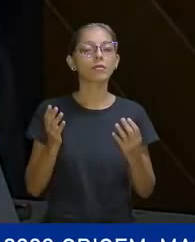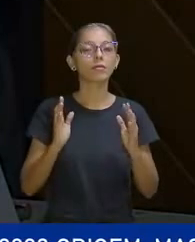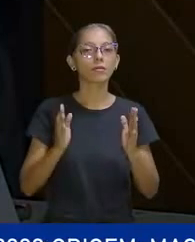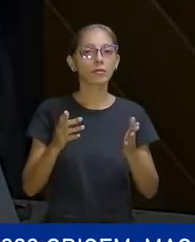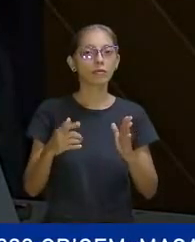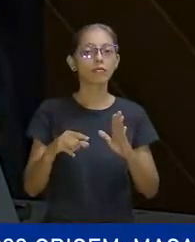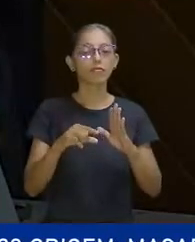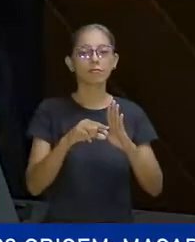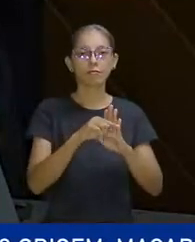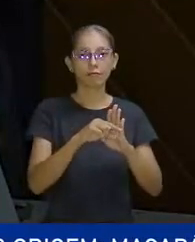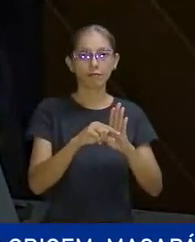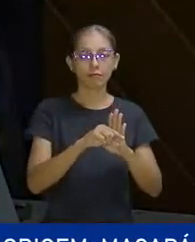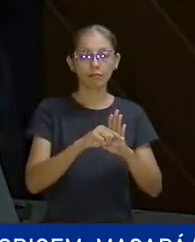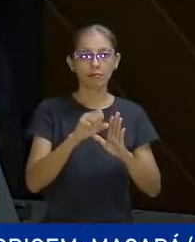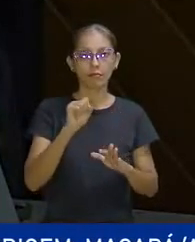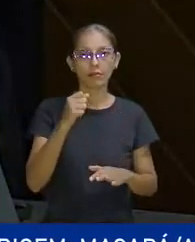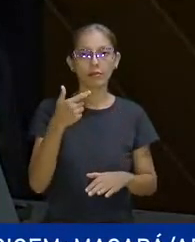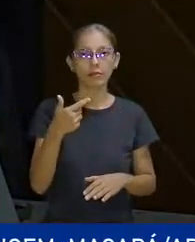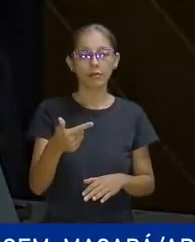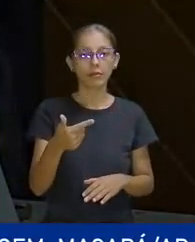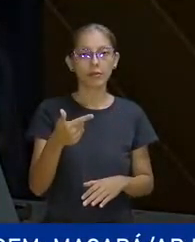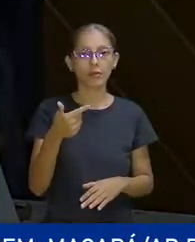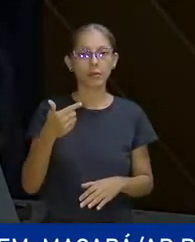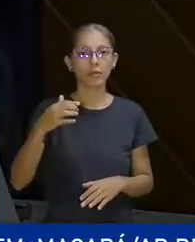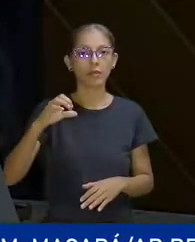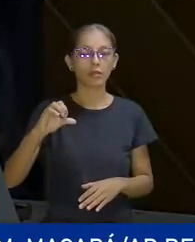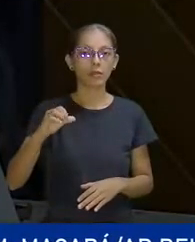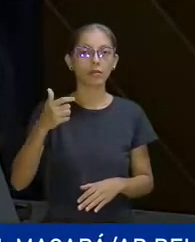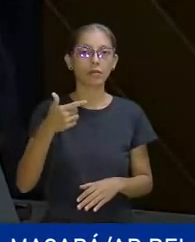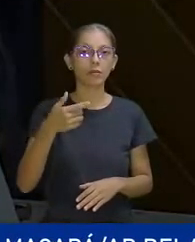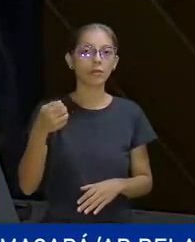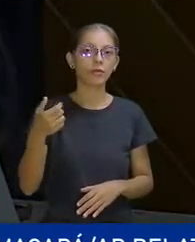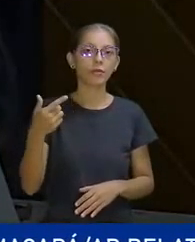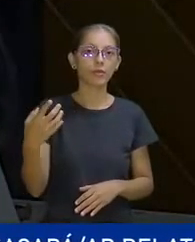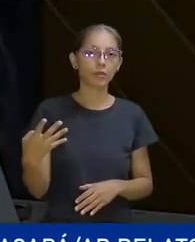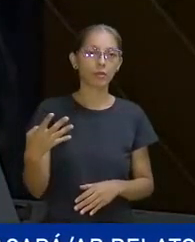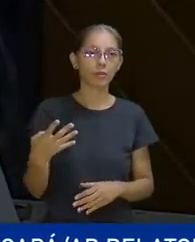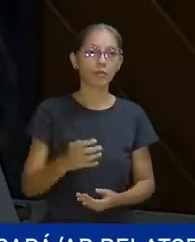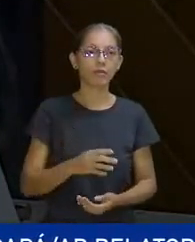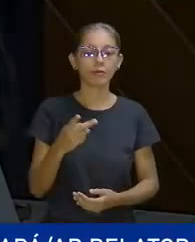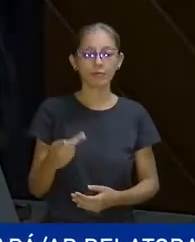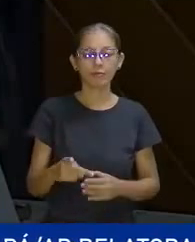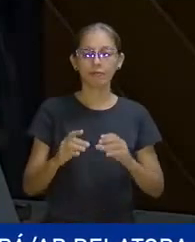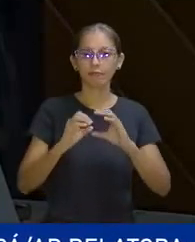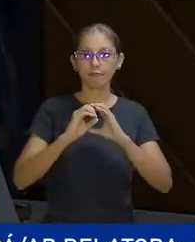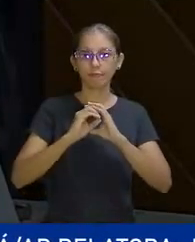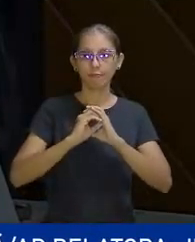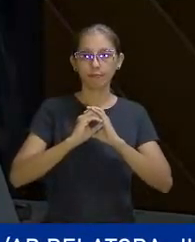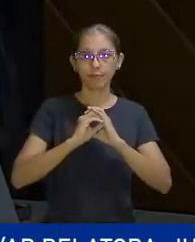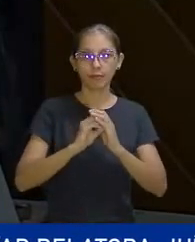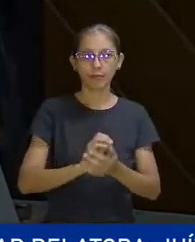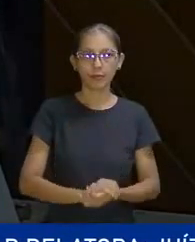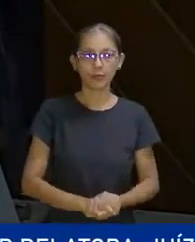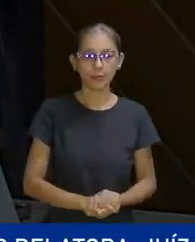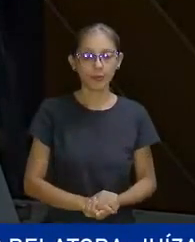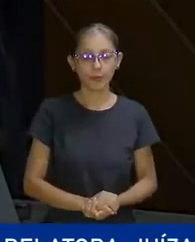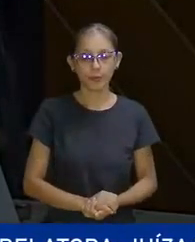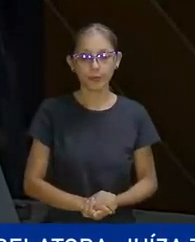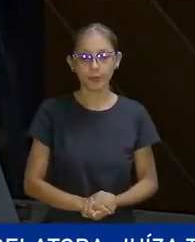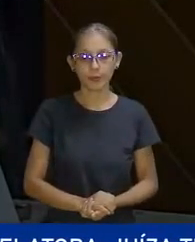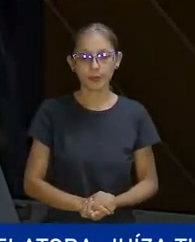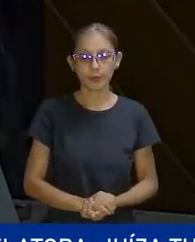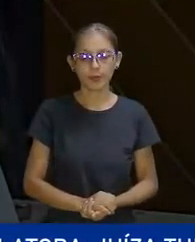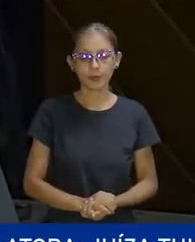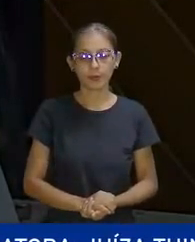Acórdão 8229/2024 deste TRE. Diante da inércia da interessada, não há